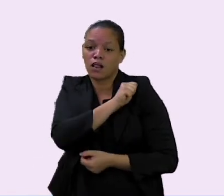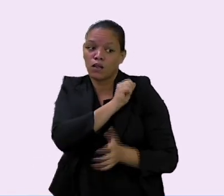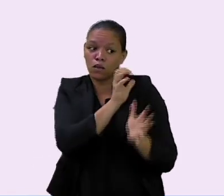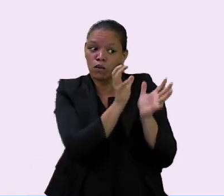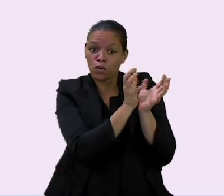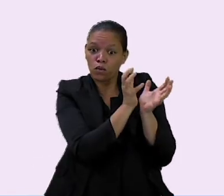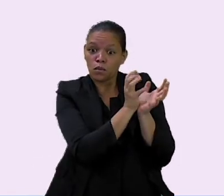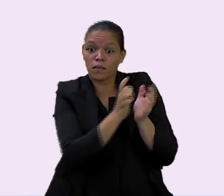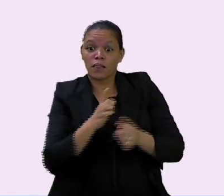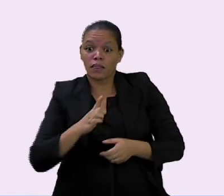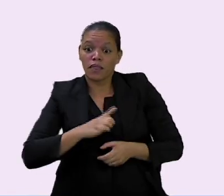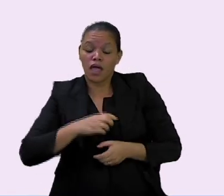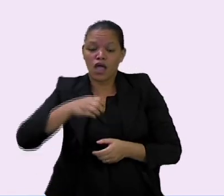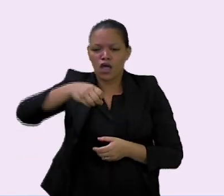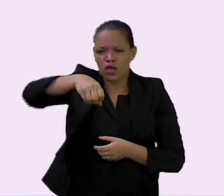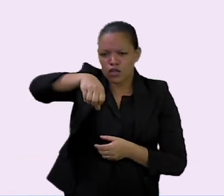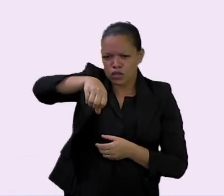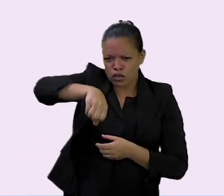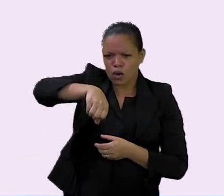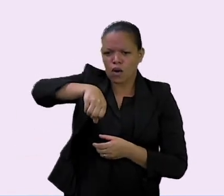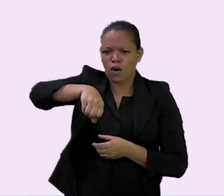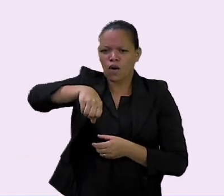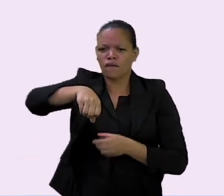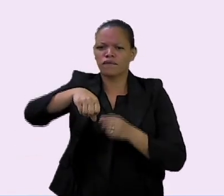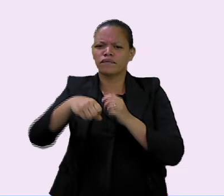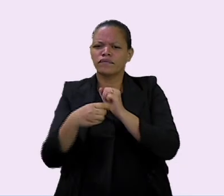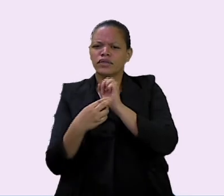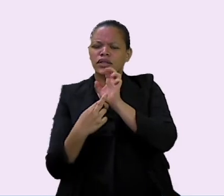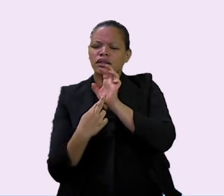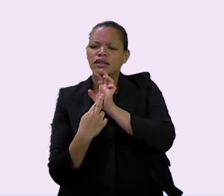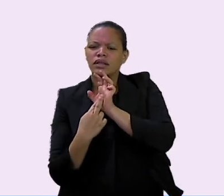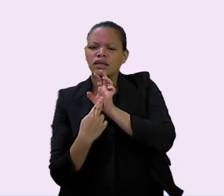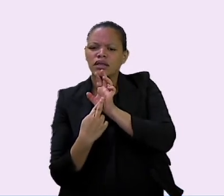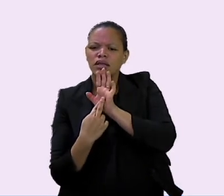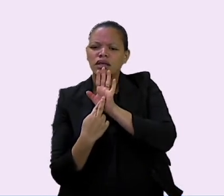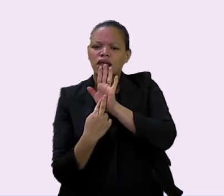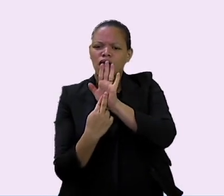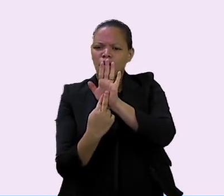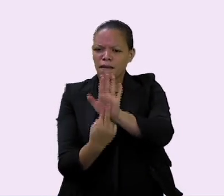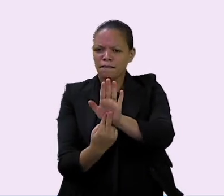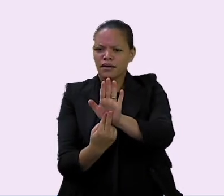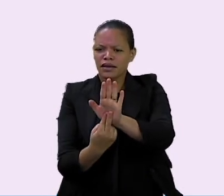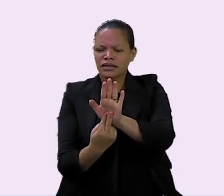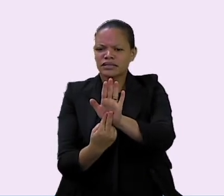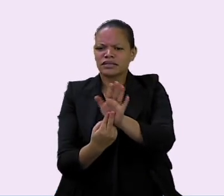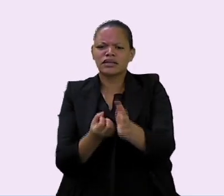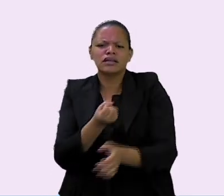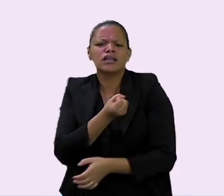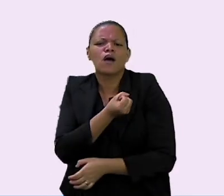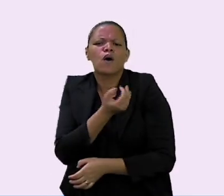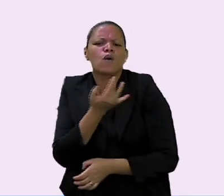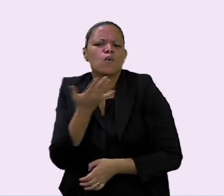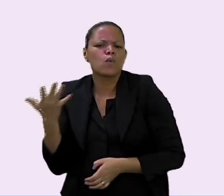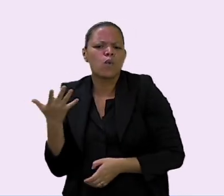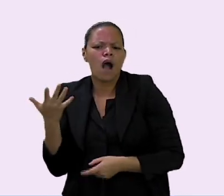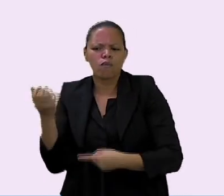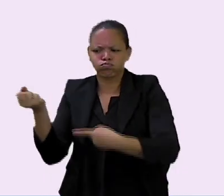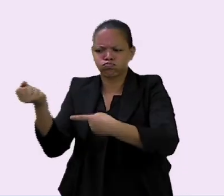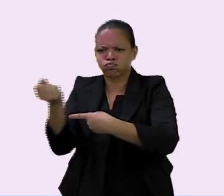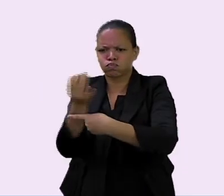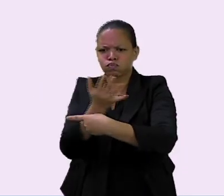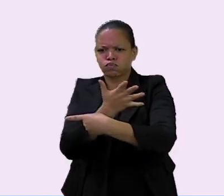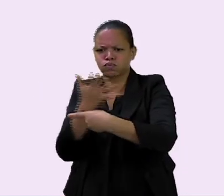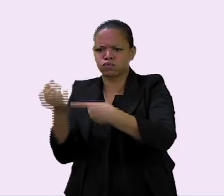Os alunos que se candidataram representam qual fração do total de alunos? Então, a primeira coisa que nós vamos ver